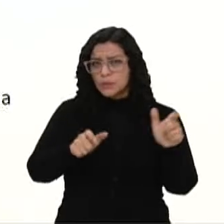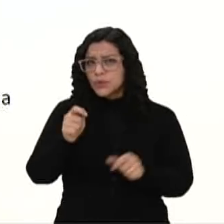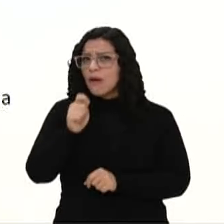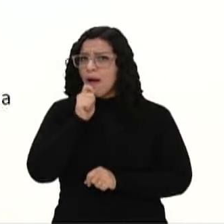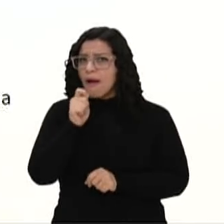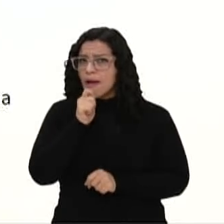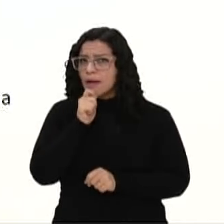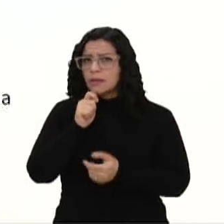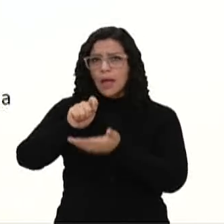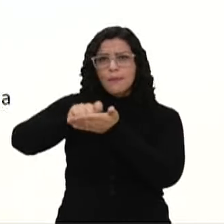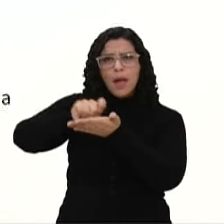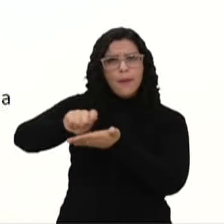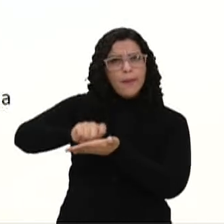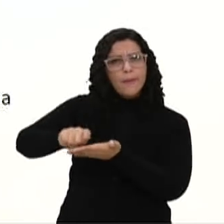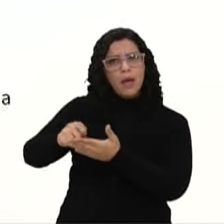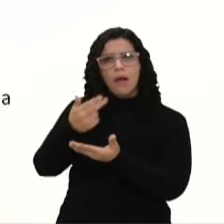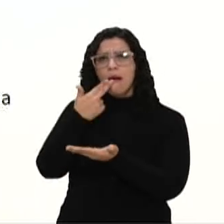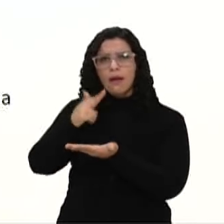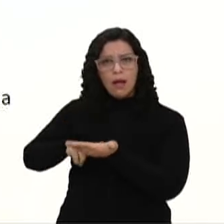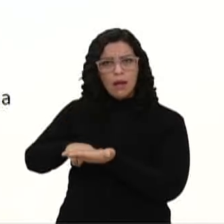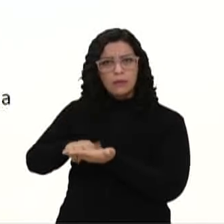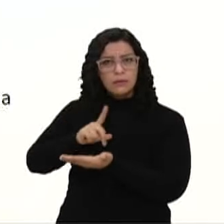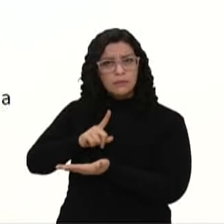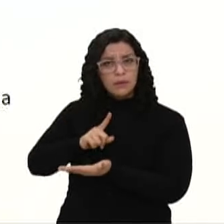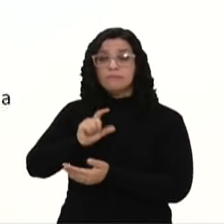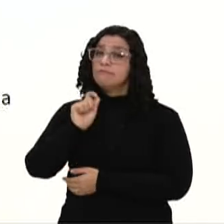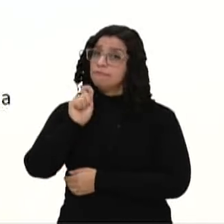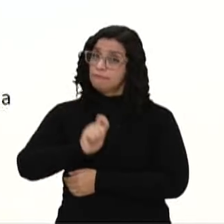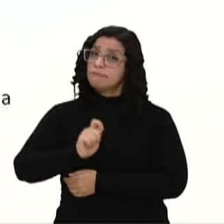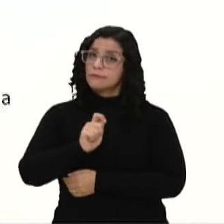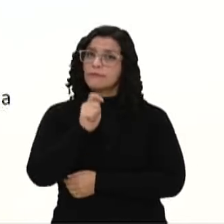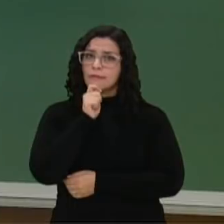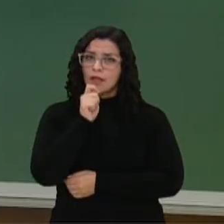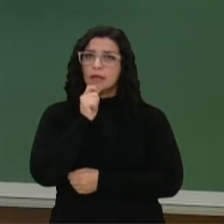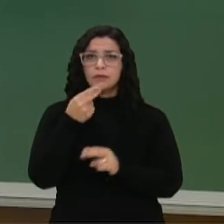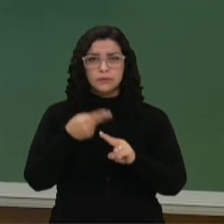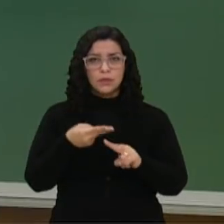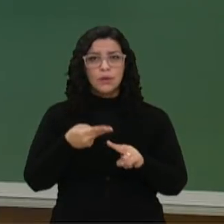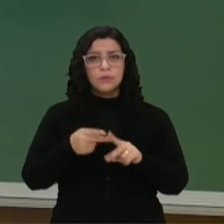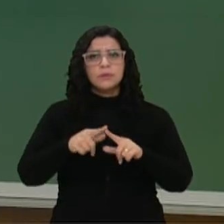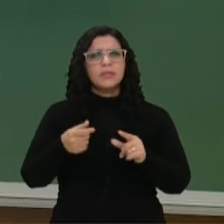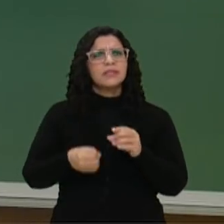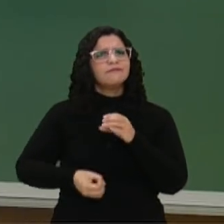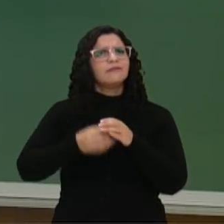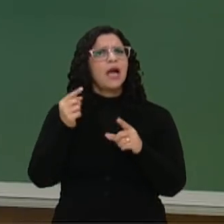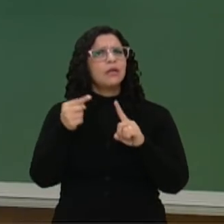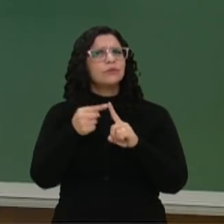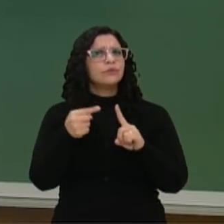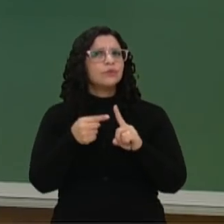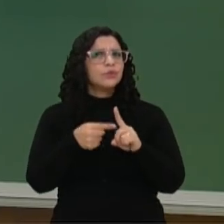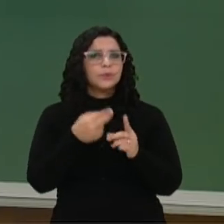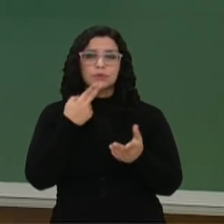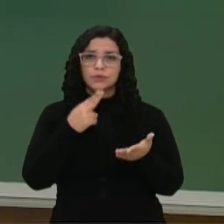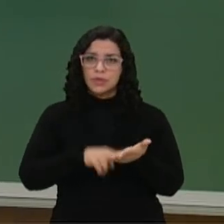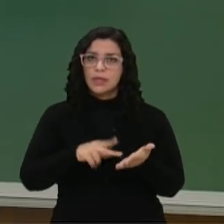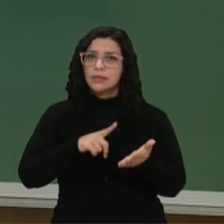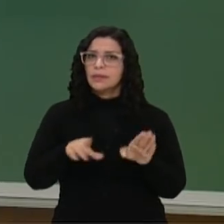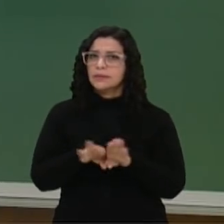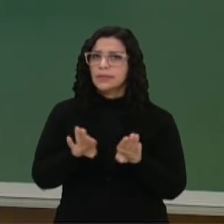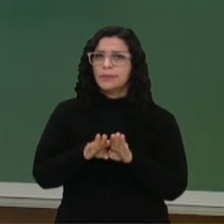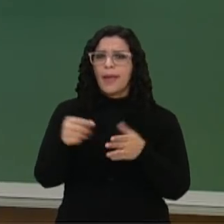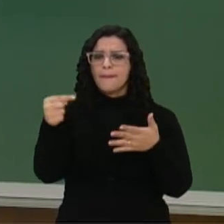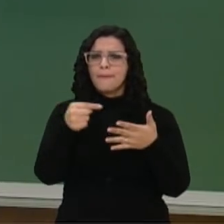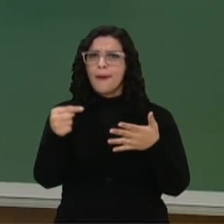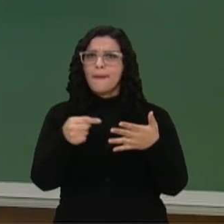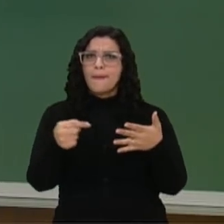ainda utilizam cartas? Sim, as cartas ainda são utilizadas, os diversos tipos de cartas, com os seus